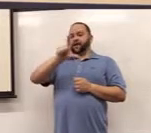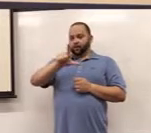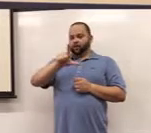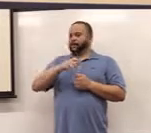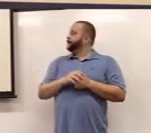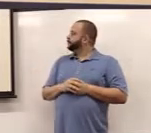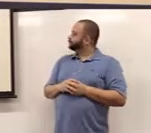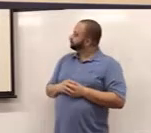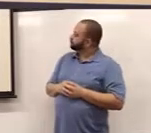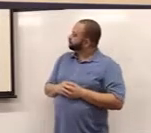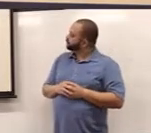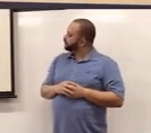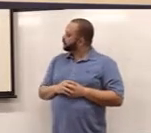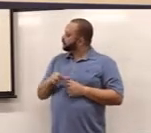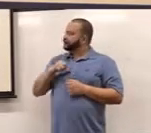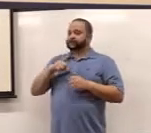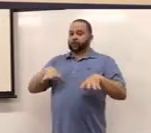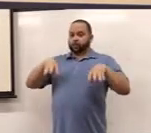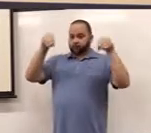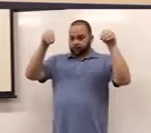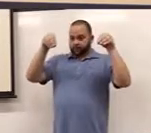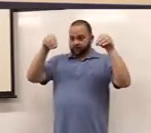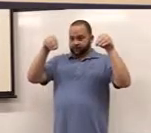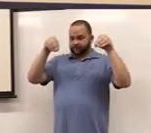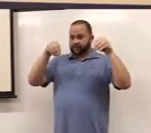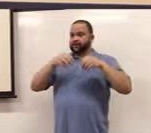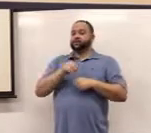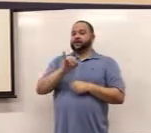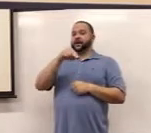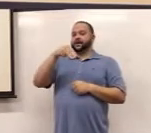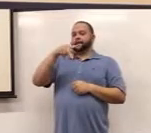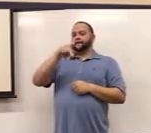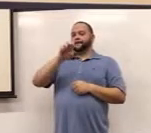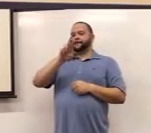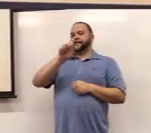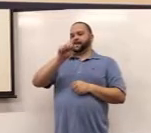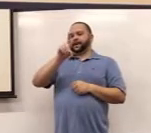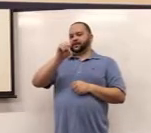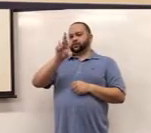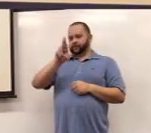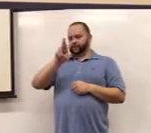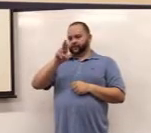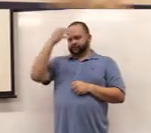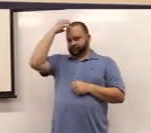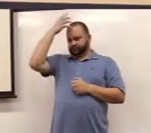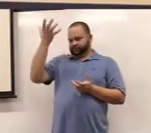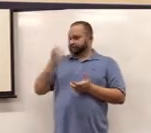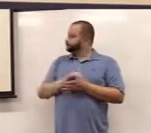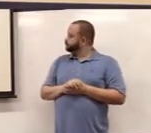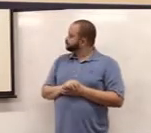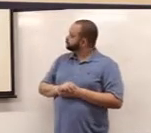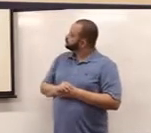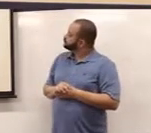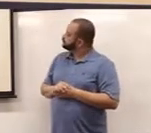tem aqui embaixo, olha só, é o palácio do imperador. aqui, no centro